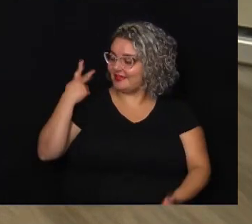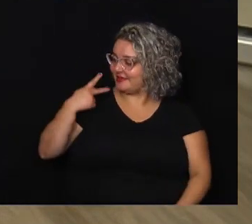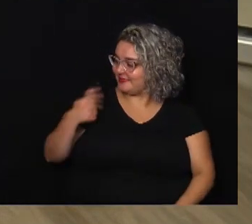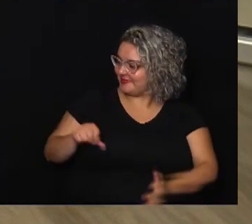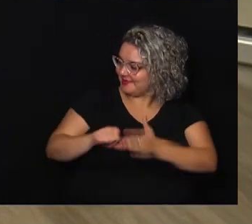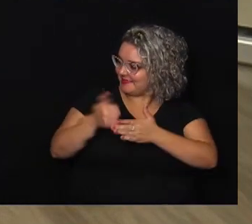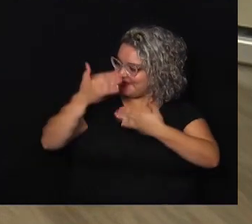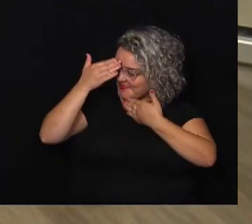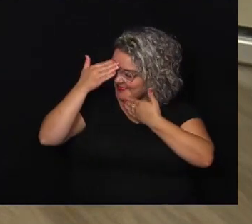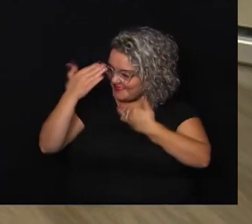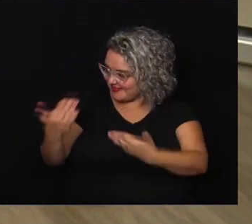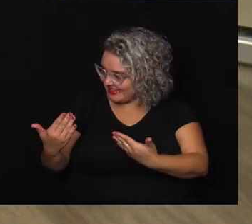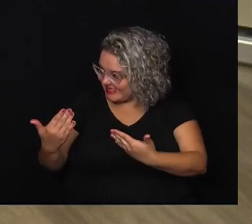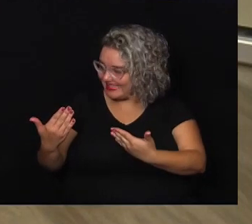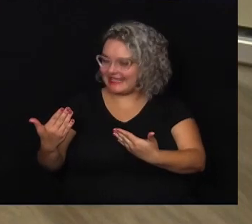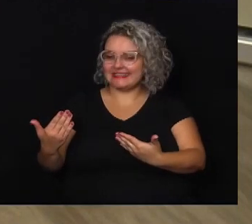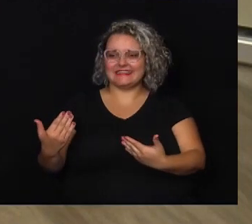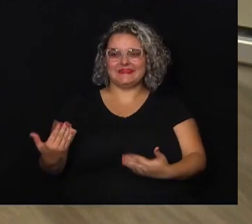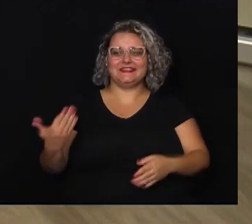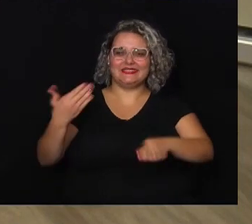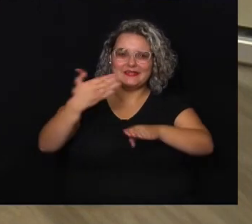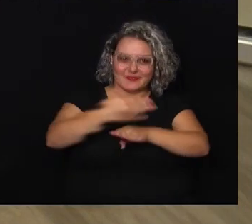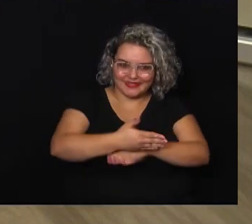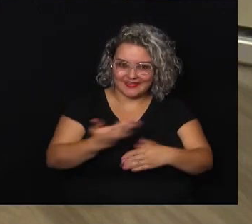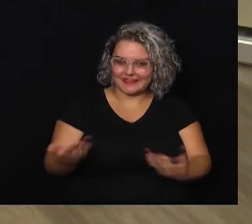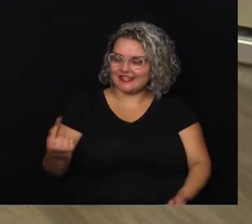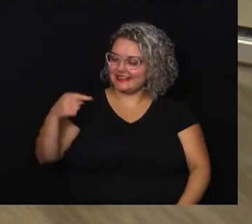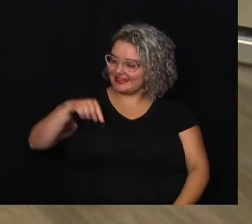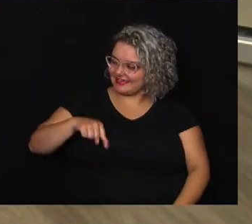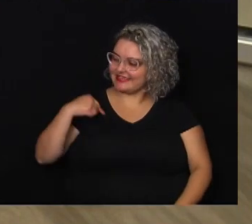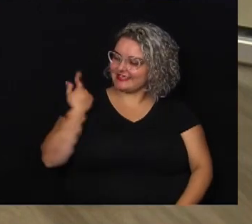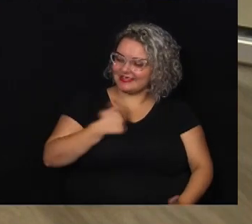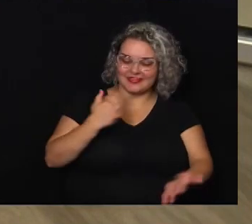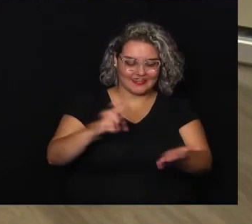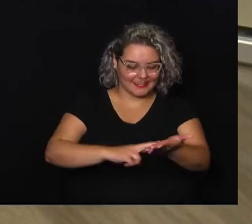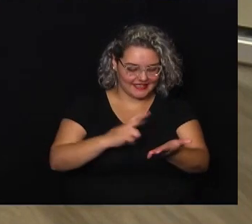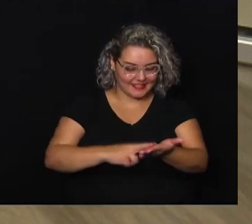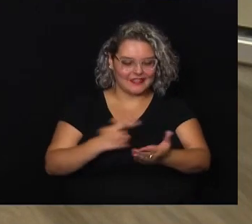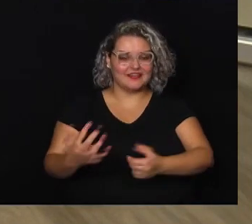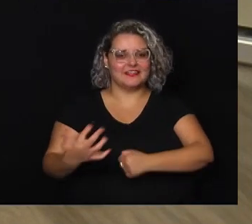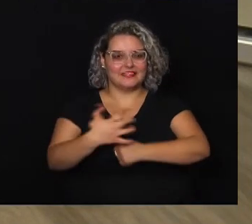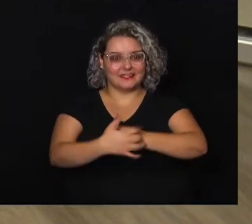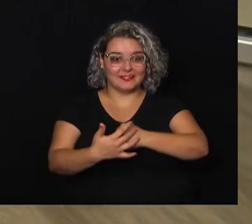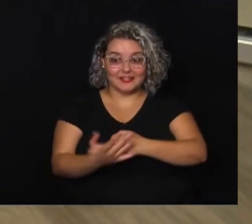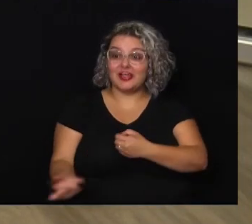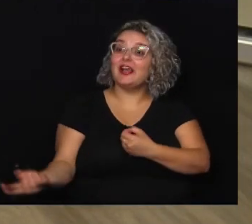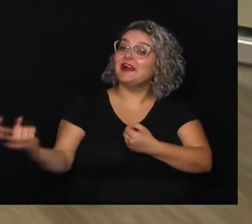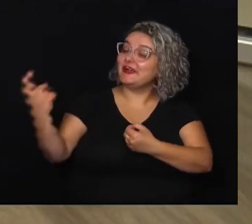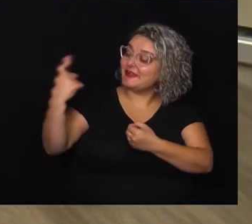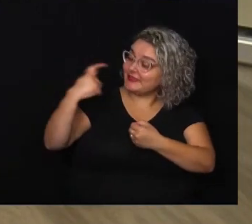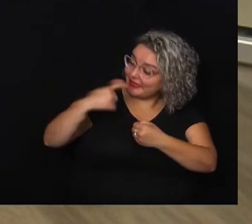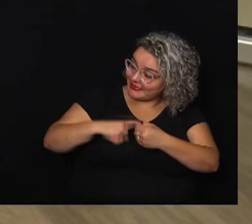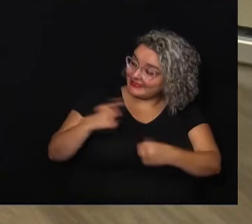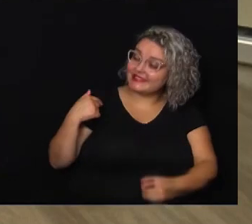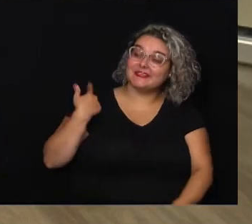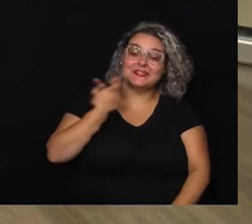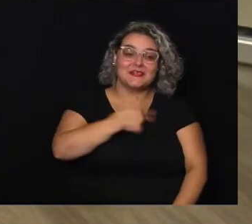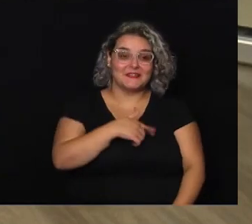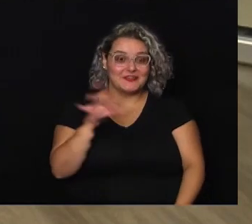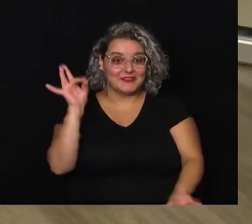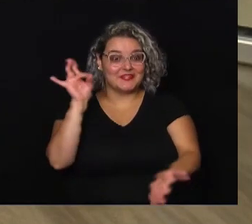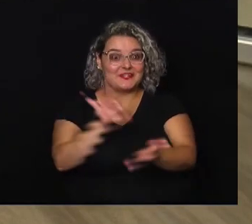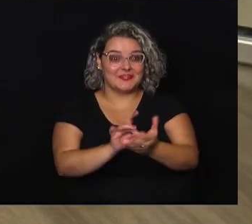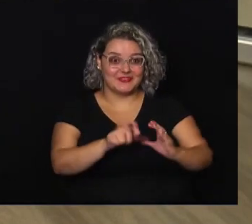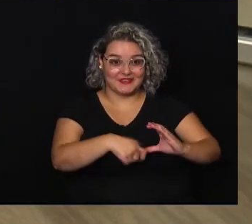primeiramente, muito obrigado pela sua participação aqui na nossa revista eletrônica. Retornamos ao nosso estúdio original.